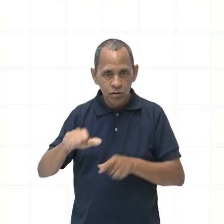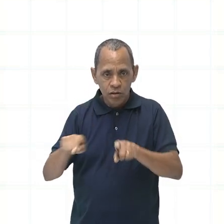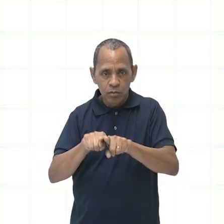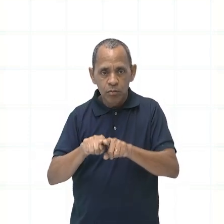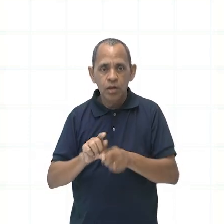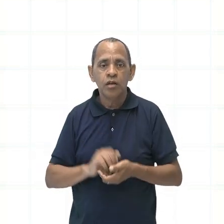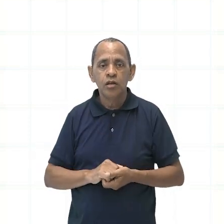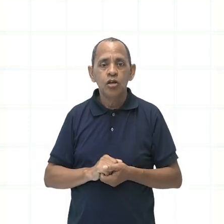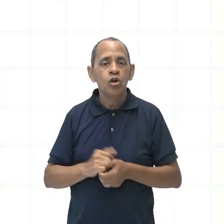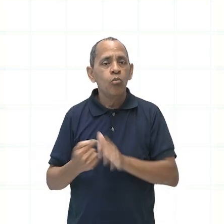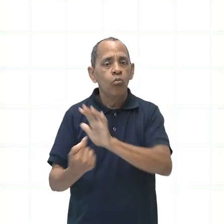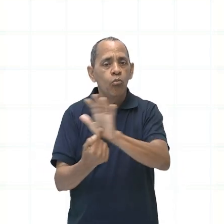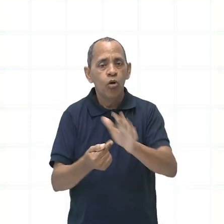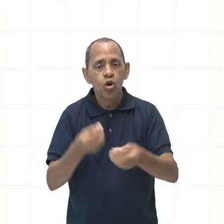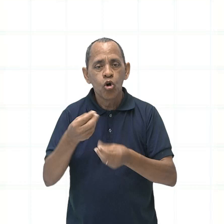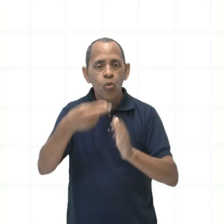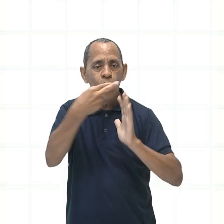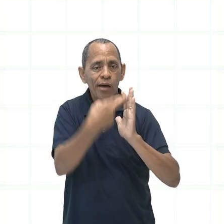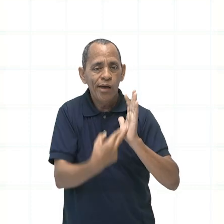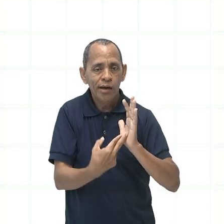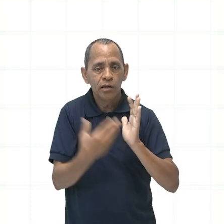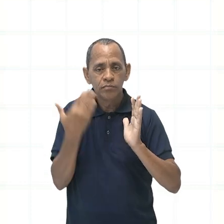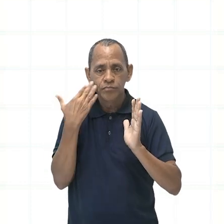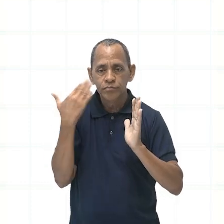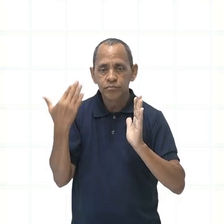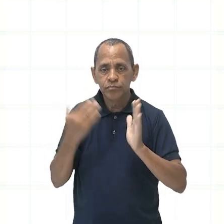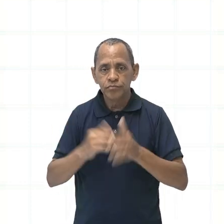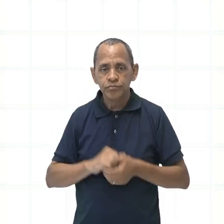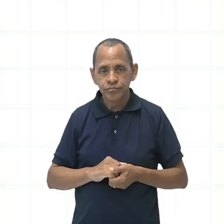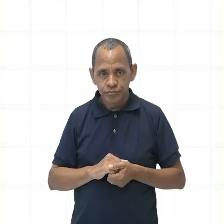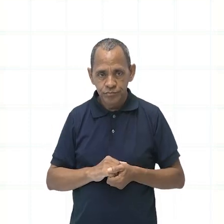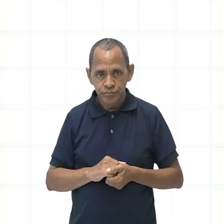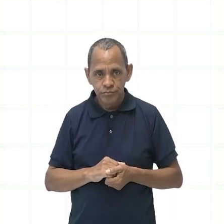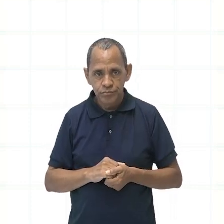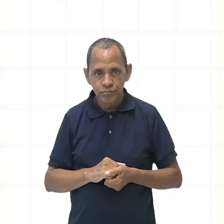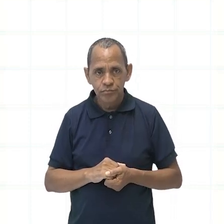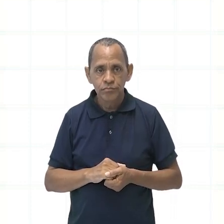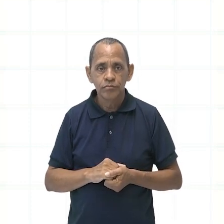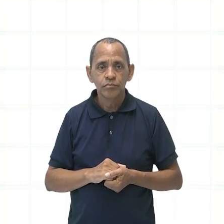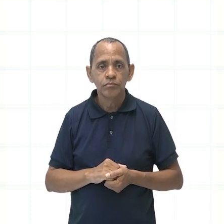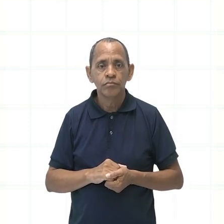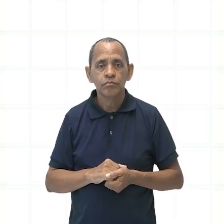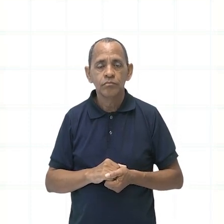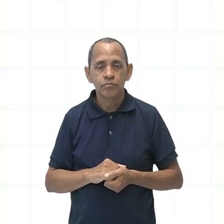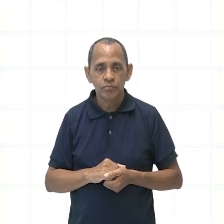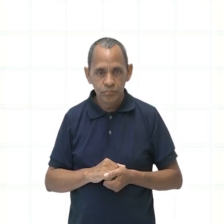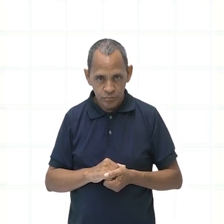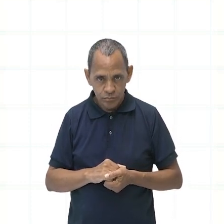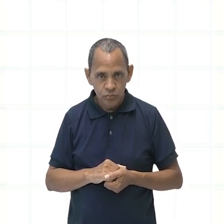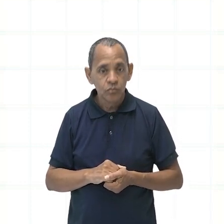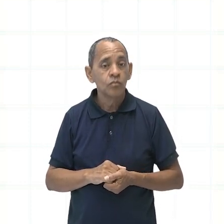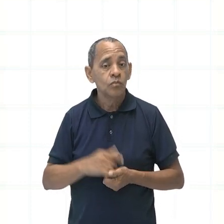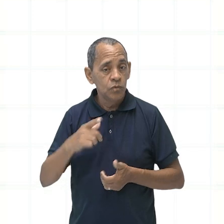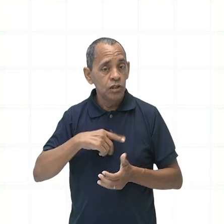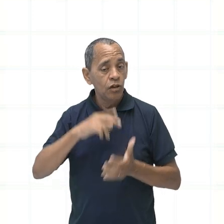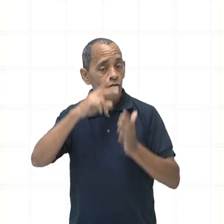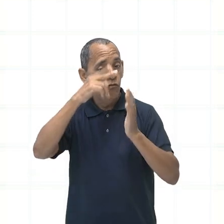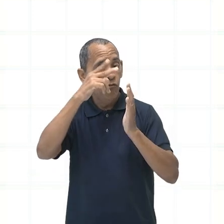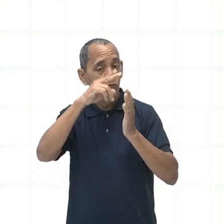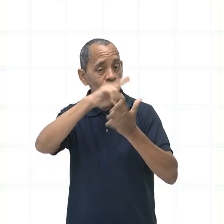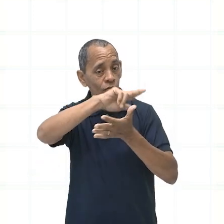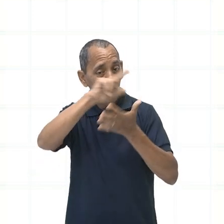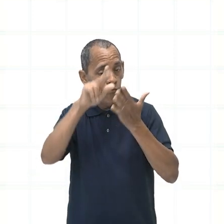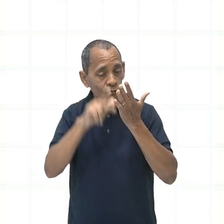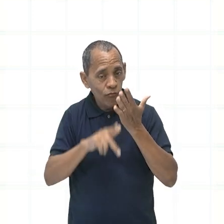algo informado na oração principal aconteceu. Vamos ao exemplo que fica melhor. Olhem só. Segundo